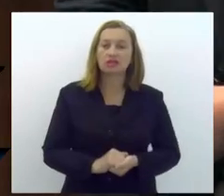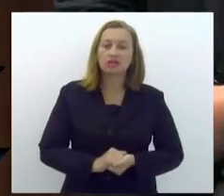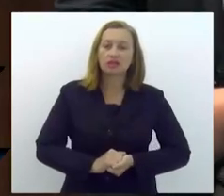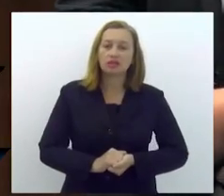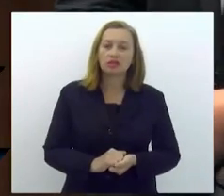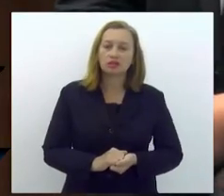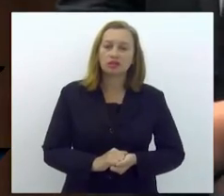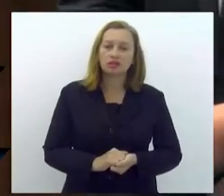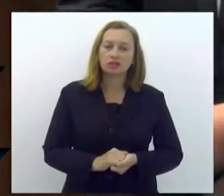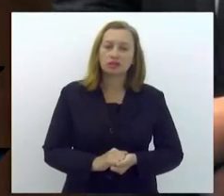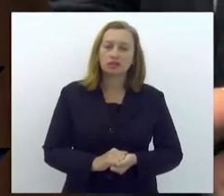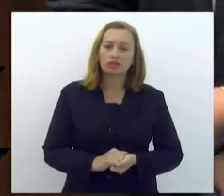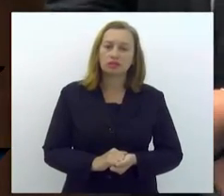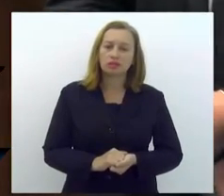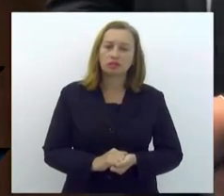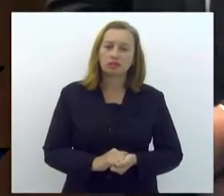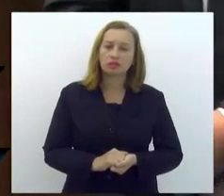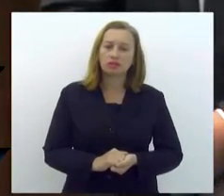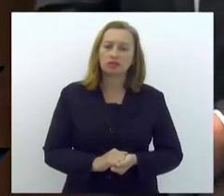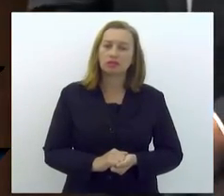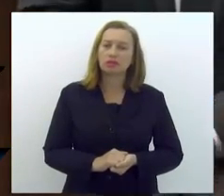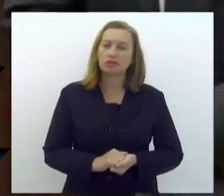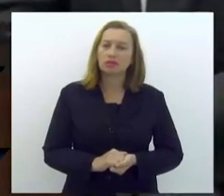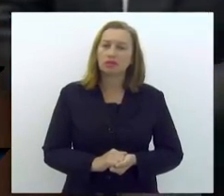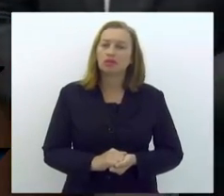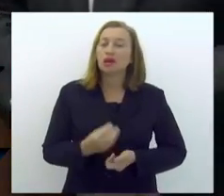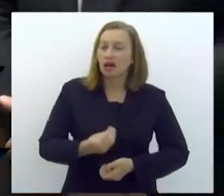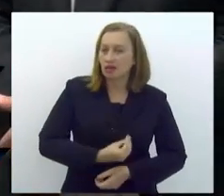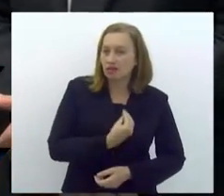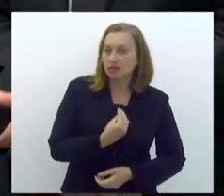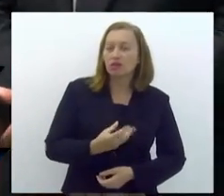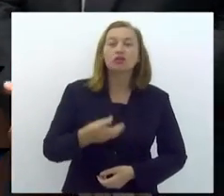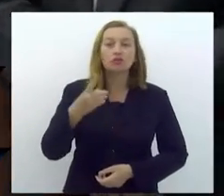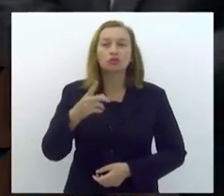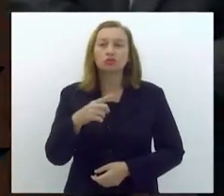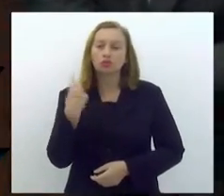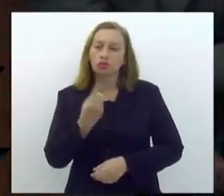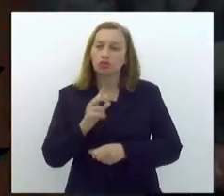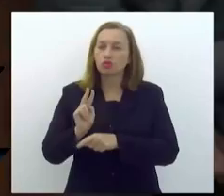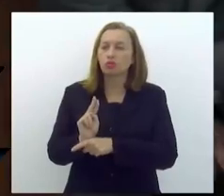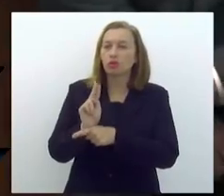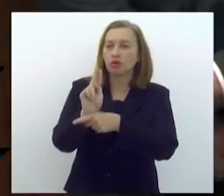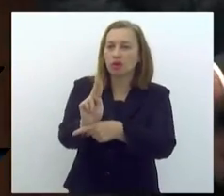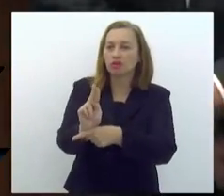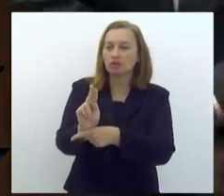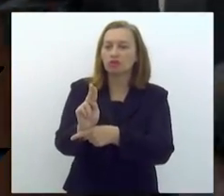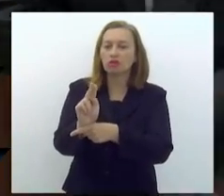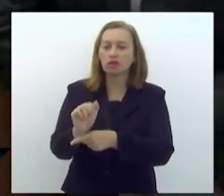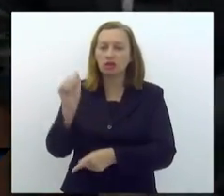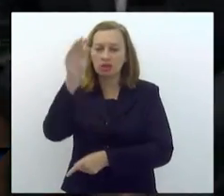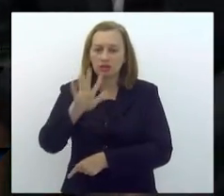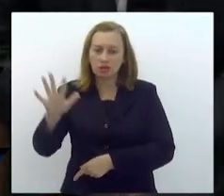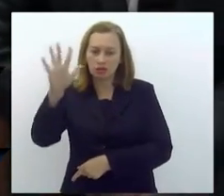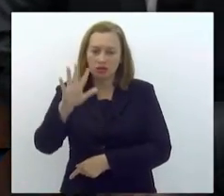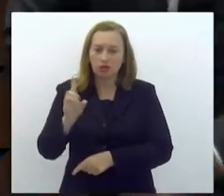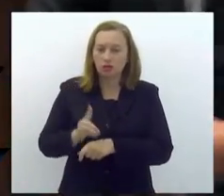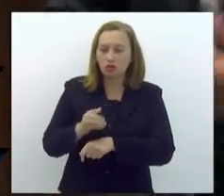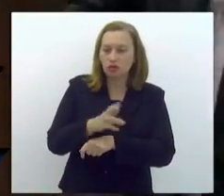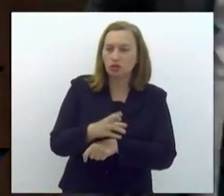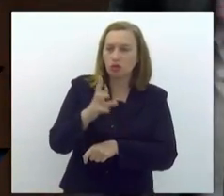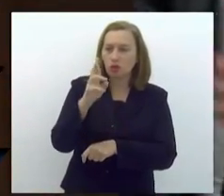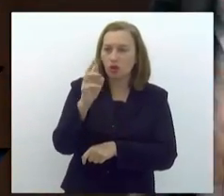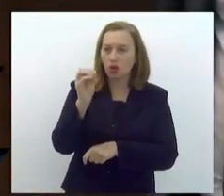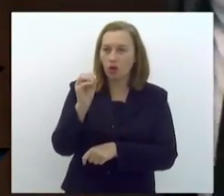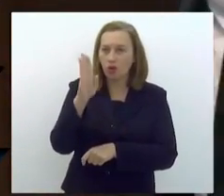agradecendo a oportunidade de ter a presença inclusive do nosso Procurador Geral Dr Robson em primeiro lugar